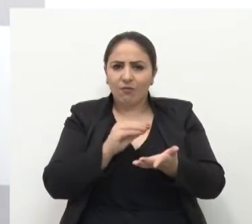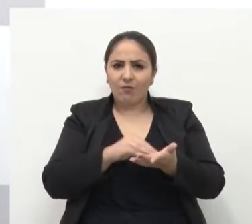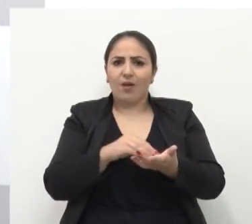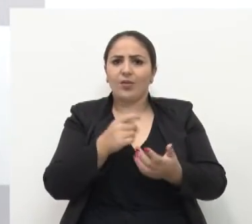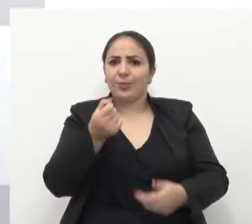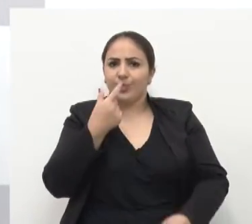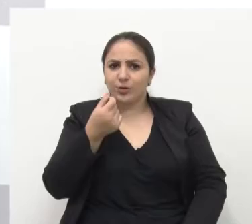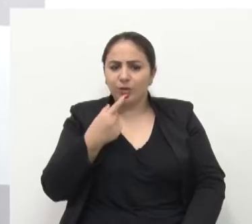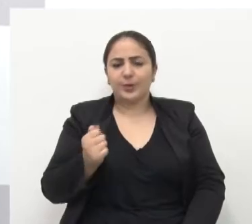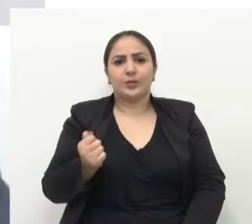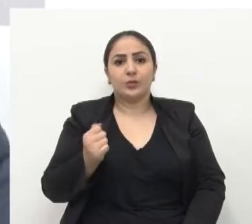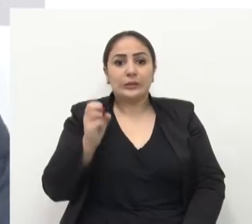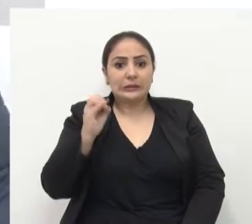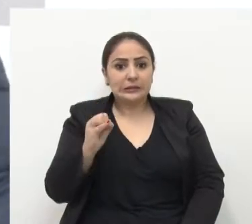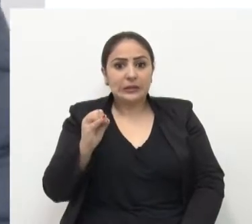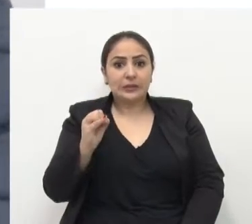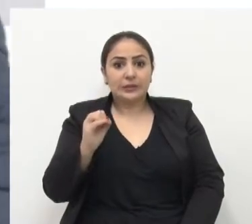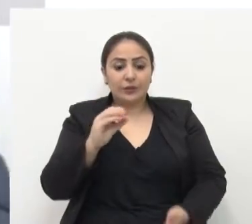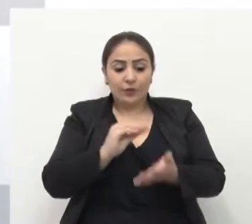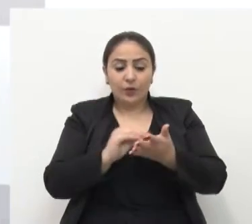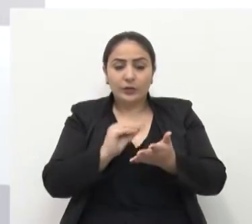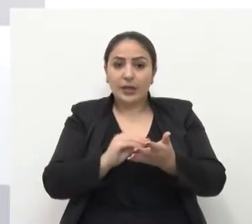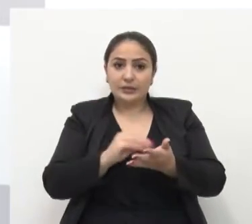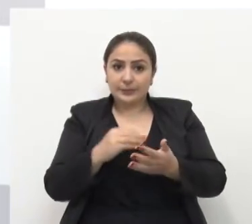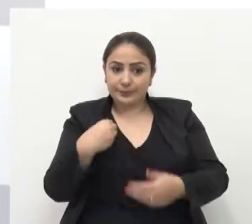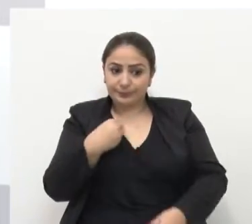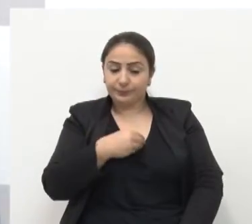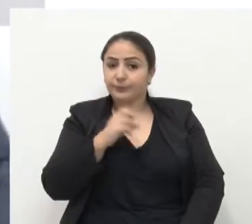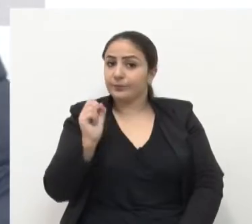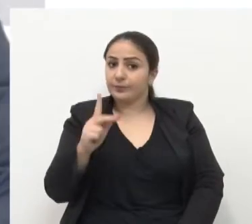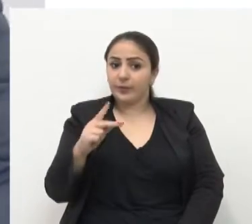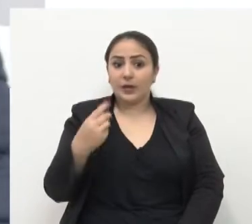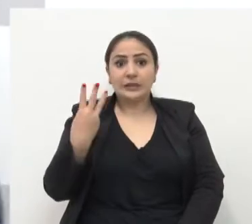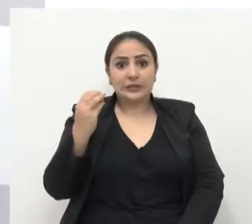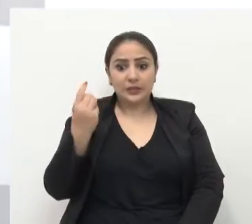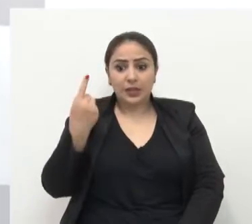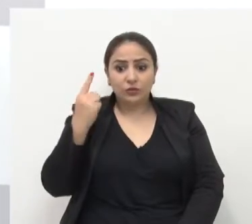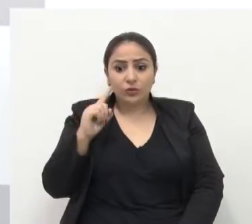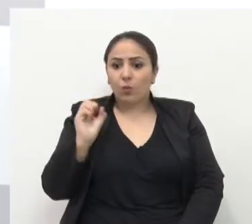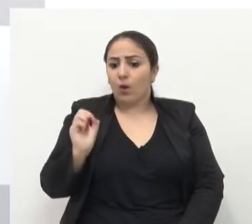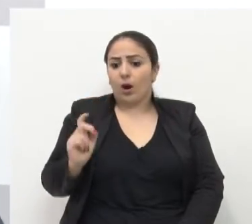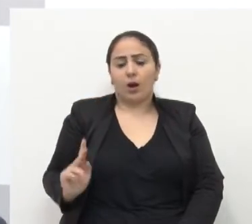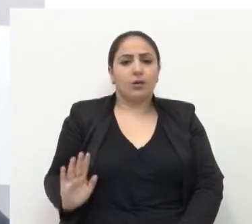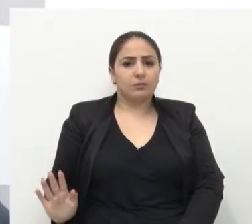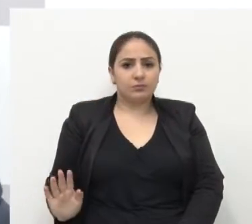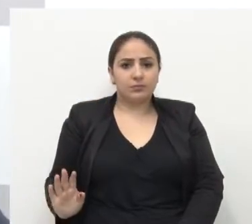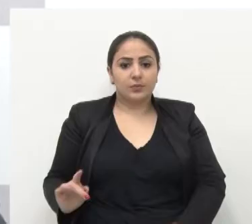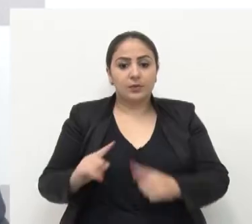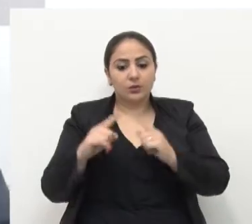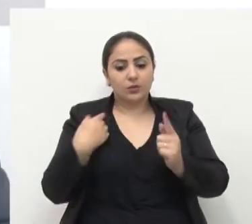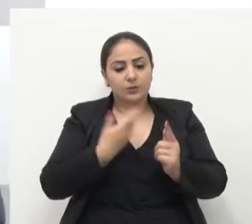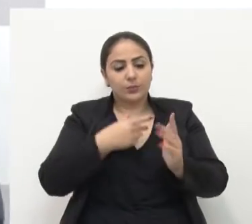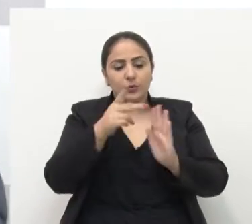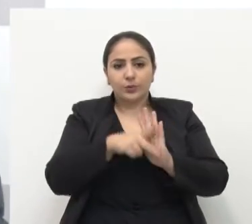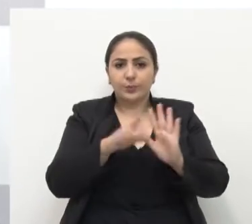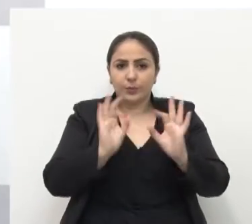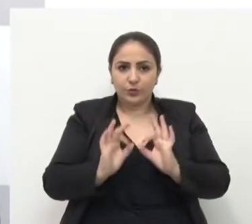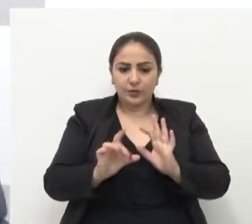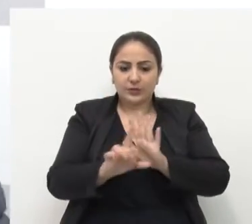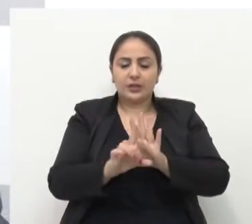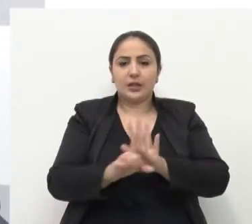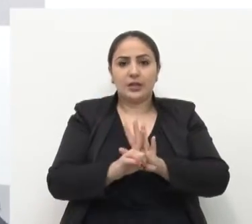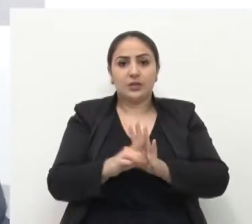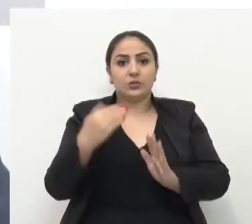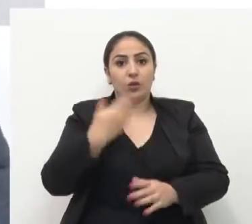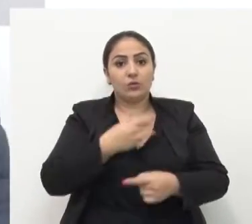faltando os medicamento se não voltasse um medicamento beleza receita 30 dias tudo certo então protocolou um projeto de